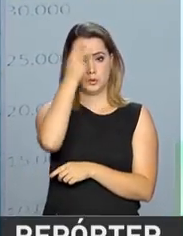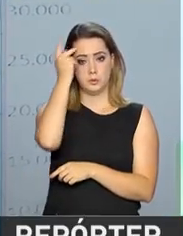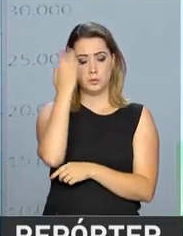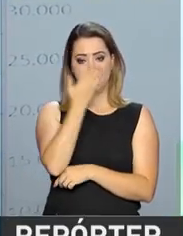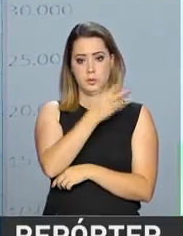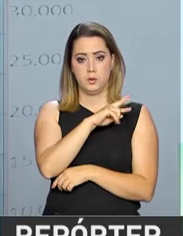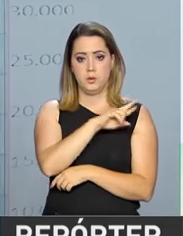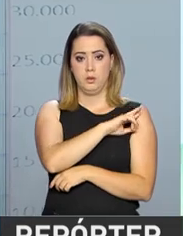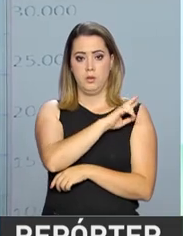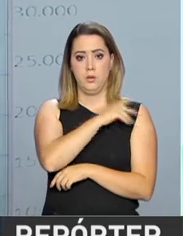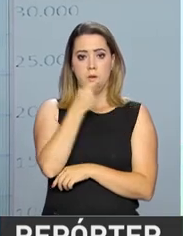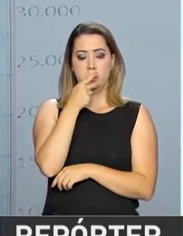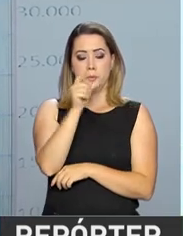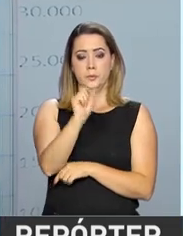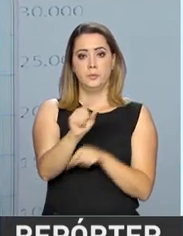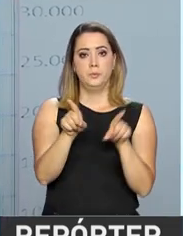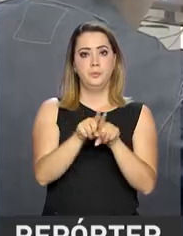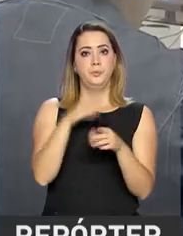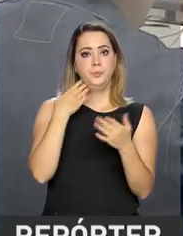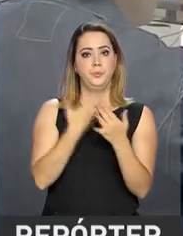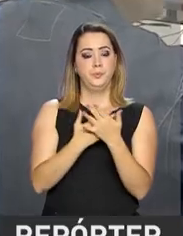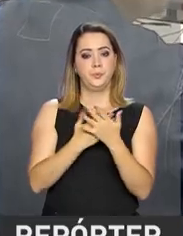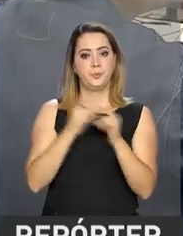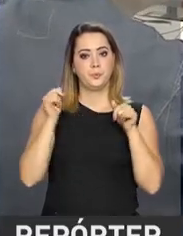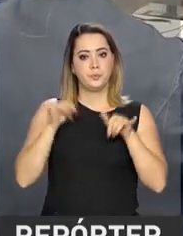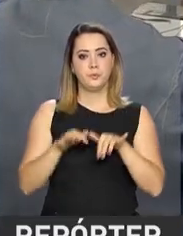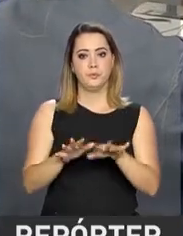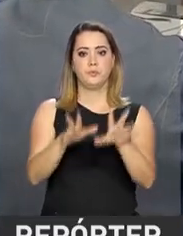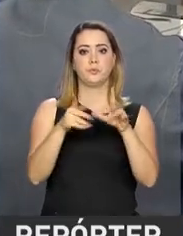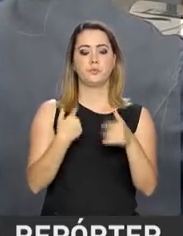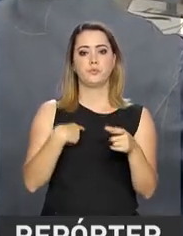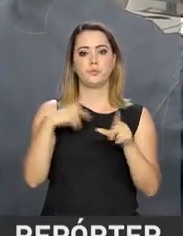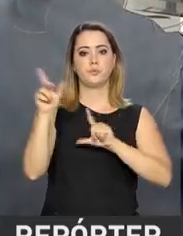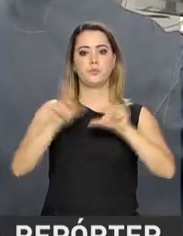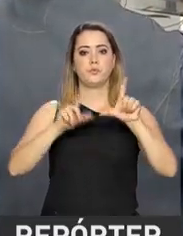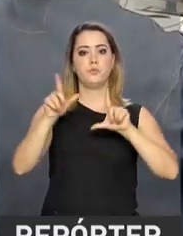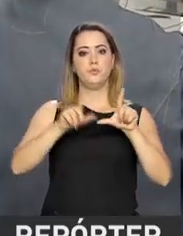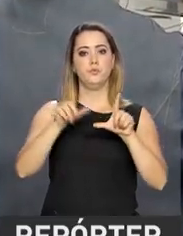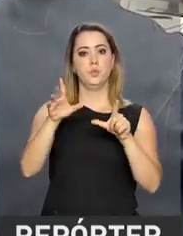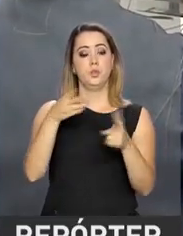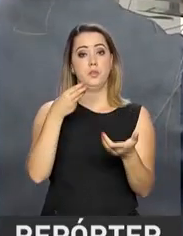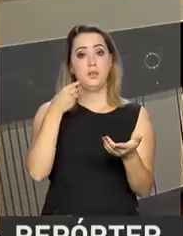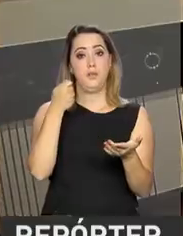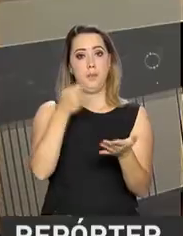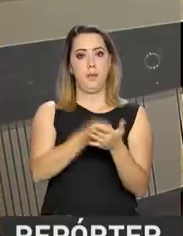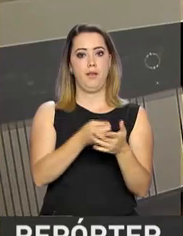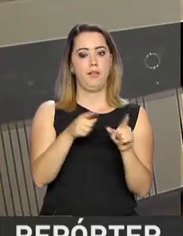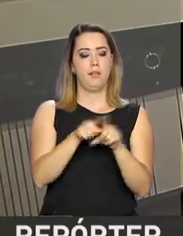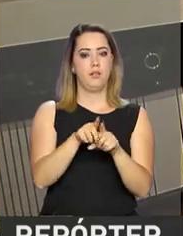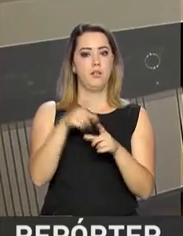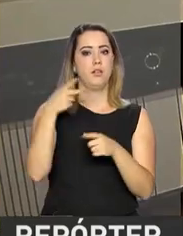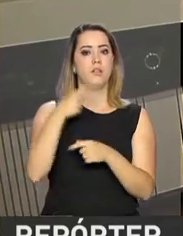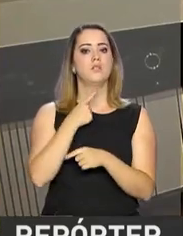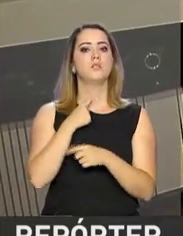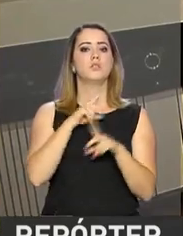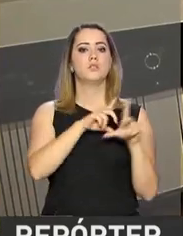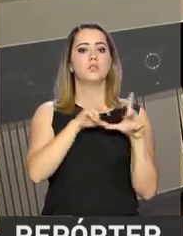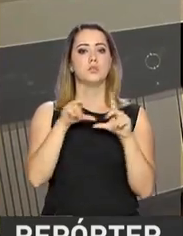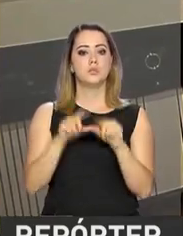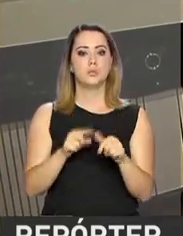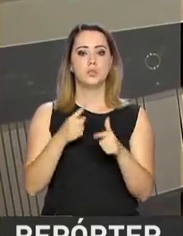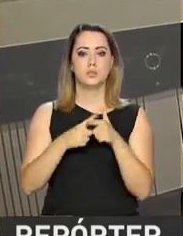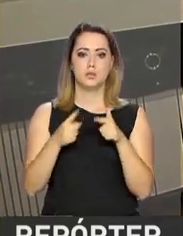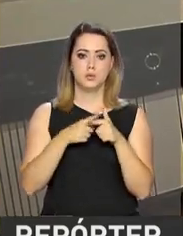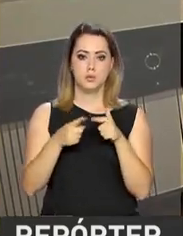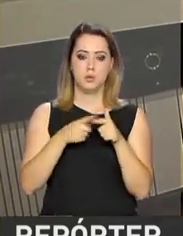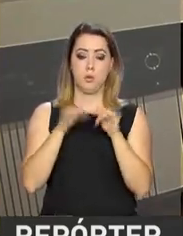anatel disse que está em estudo a expansão do serviço por meio da tv por assinatura a intenção é minimizar os danos